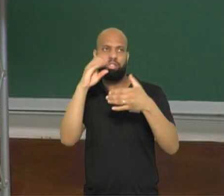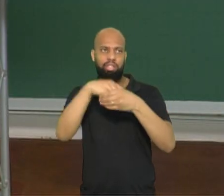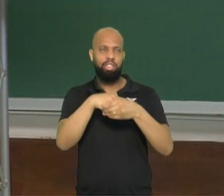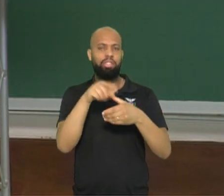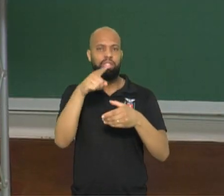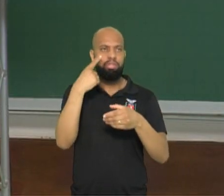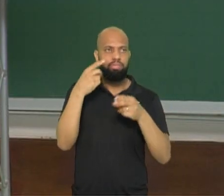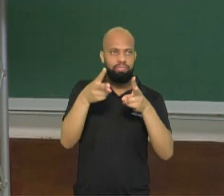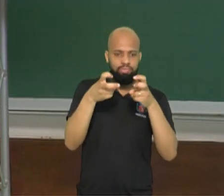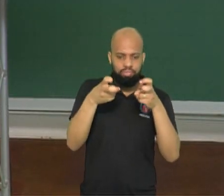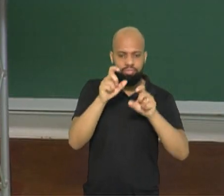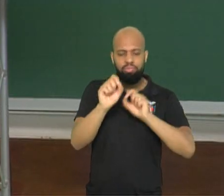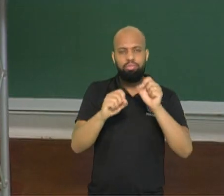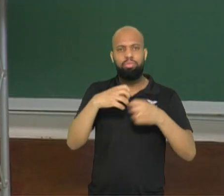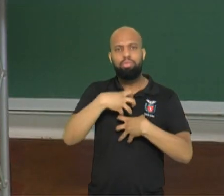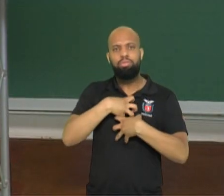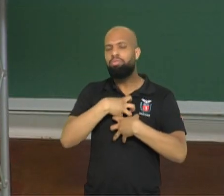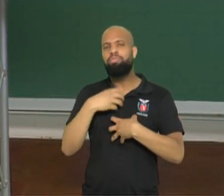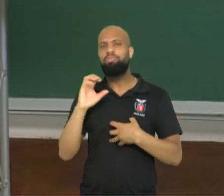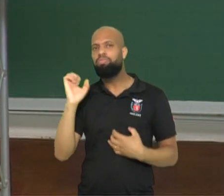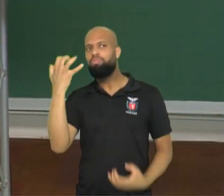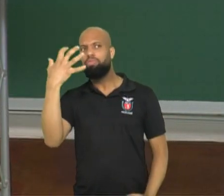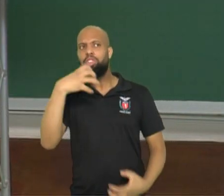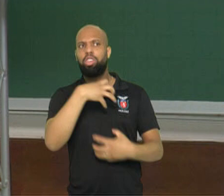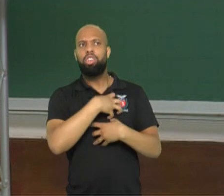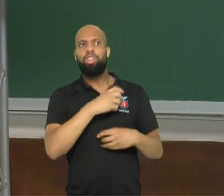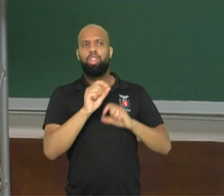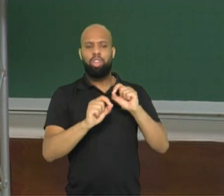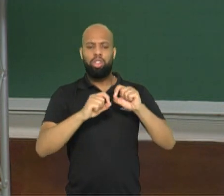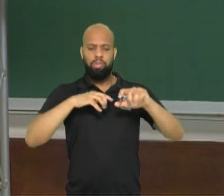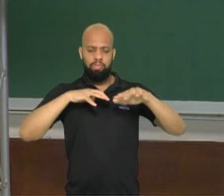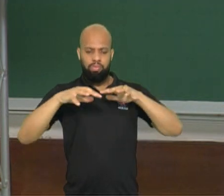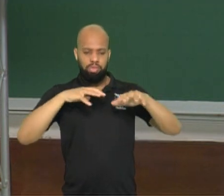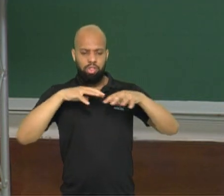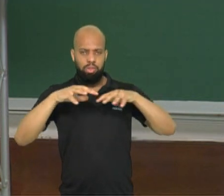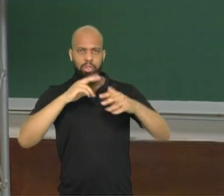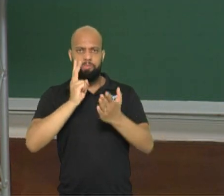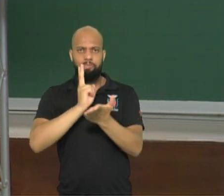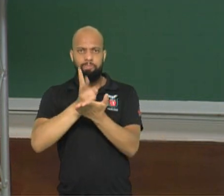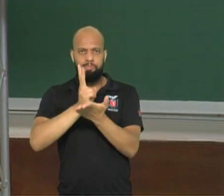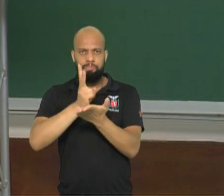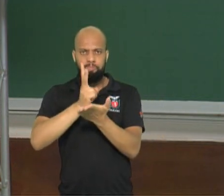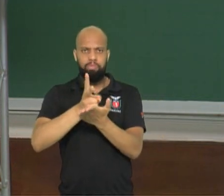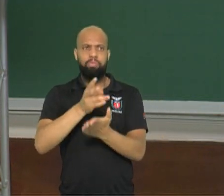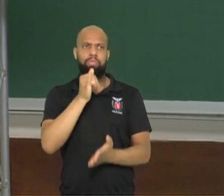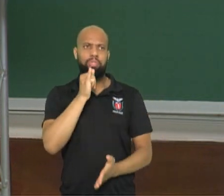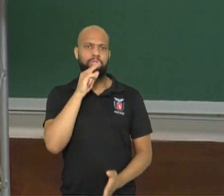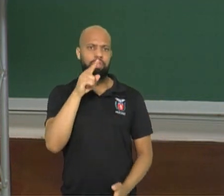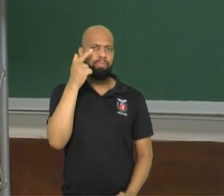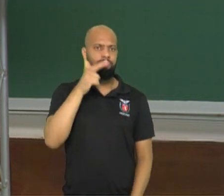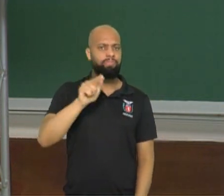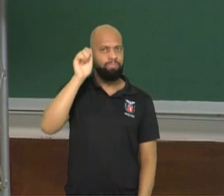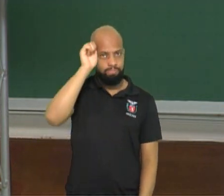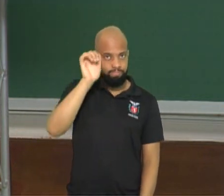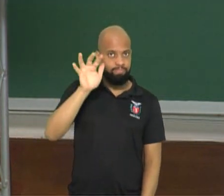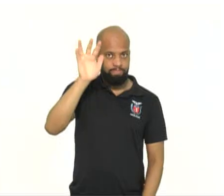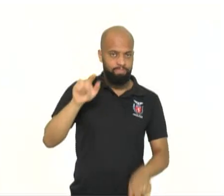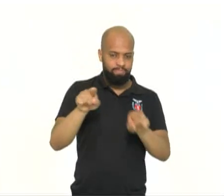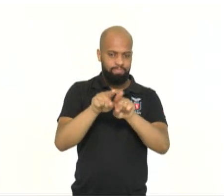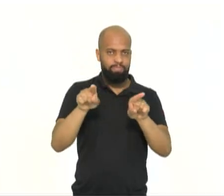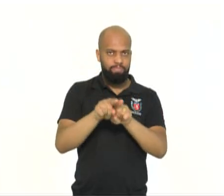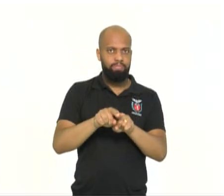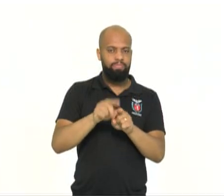você percebe, né, que ela faz um movimento assim contínuo, ó. Você consegue imaginar aqui, ó. Então